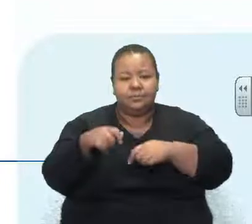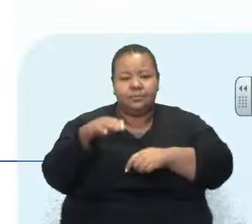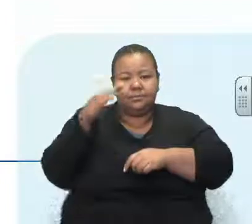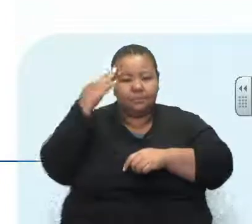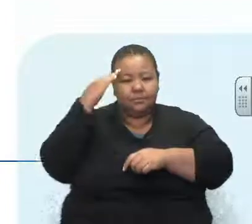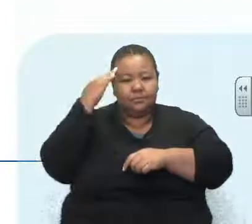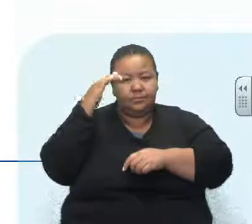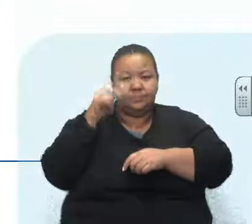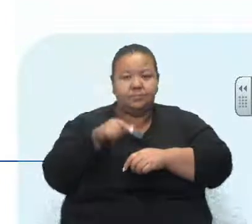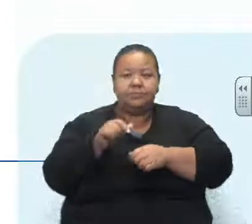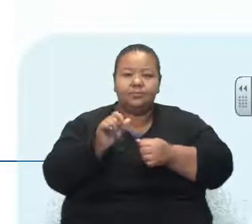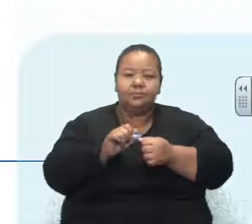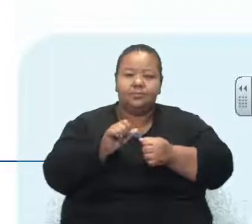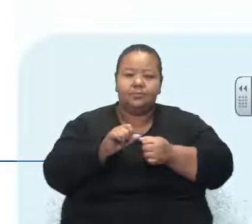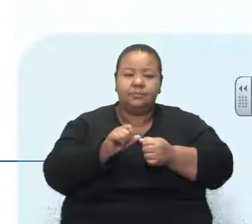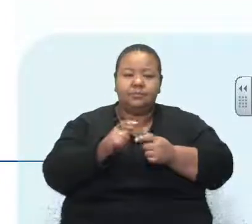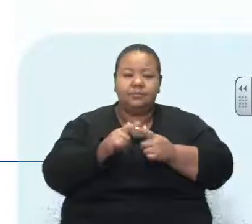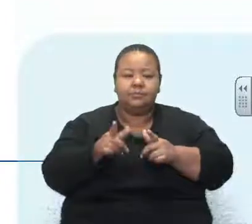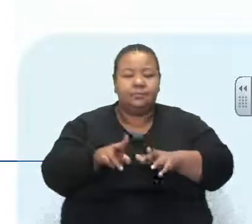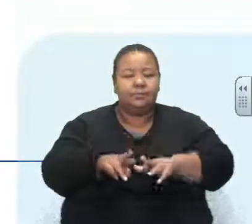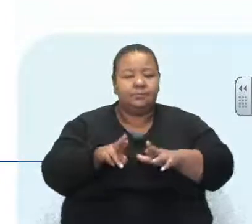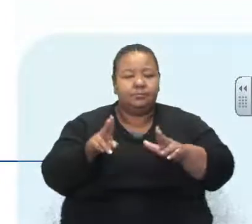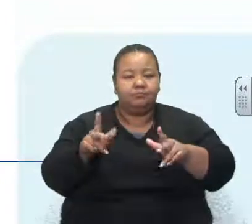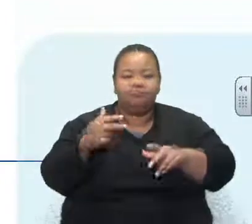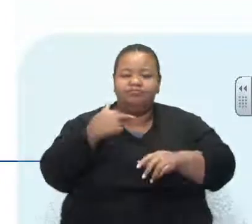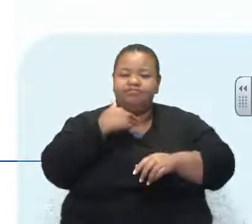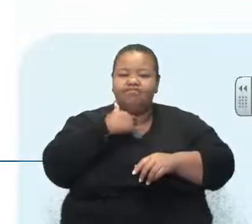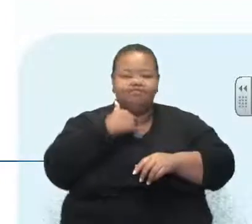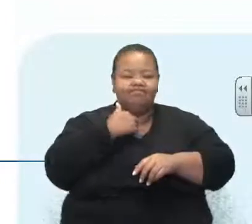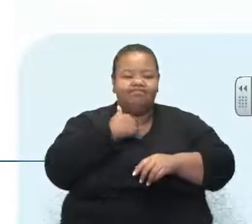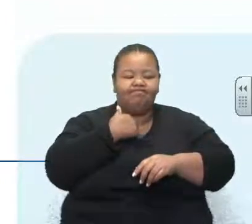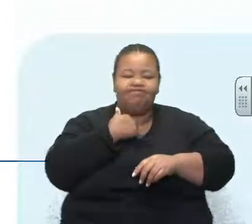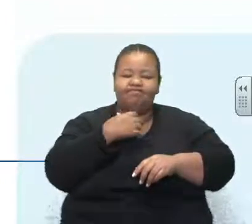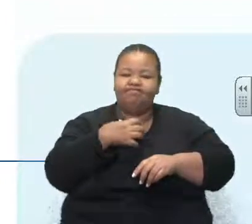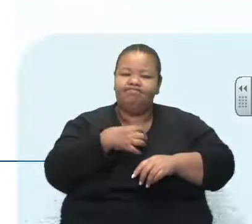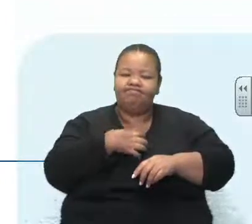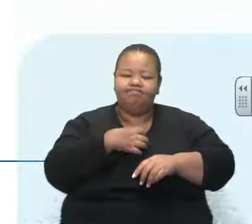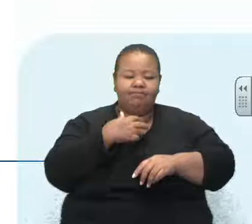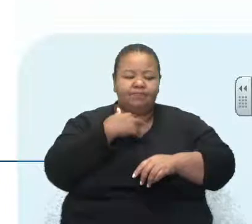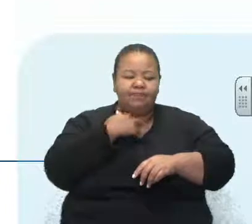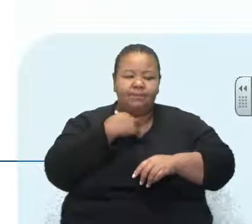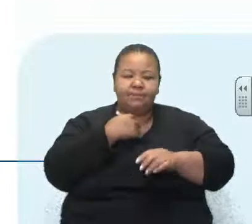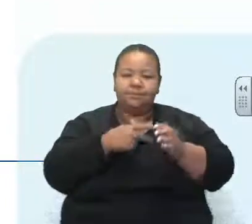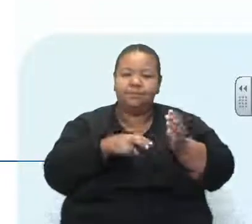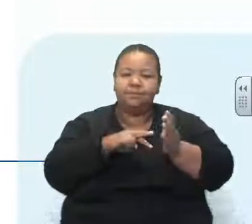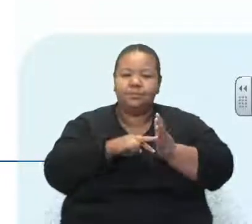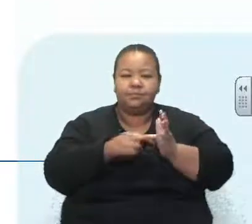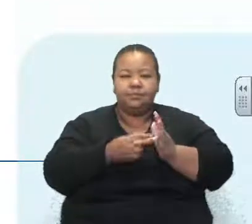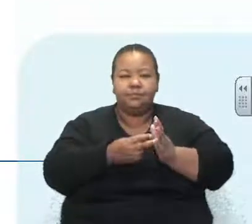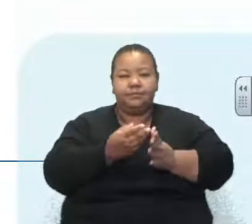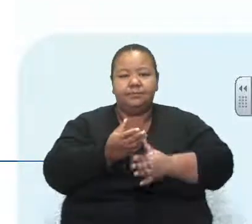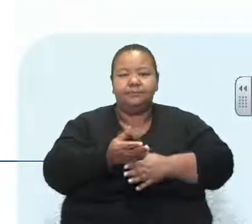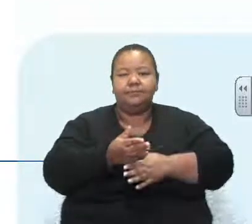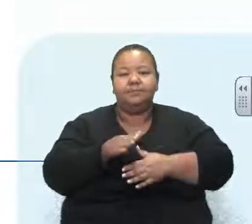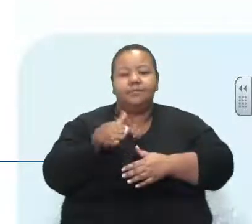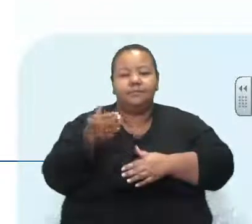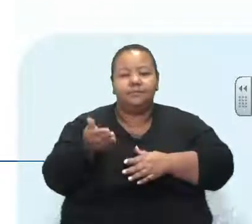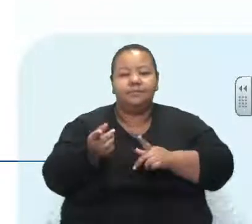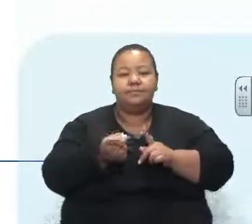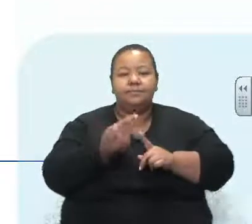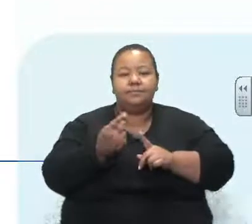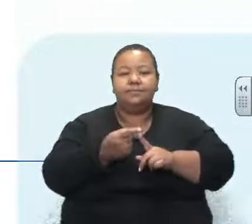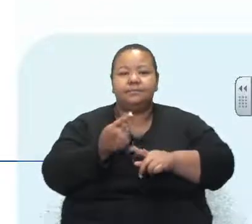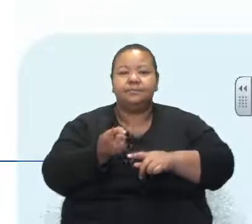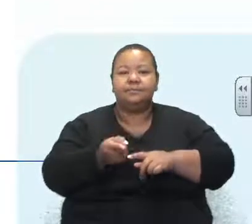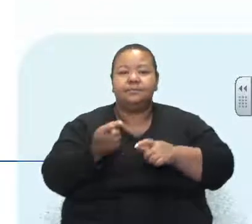está fazendo, porque ao contrário não vai ter sentido, não vai ter significado ali. Então, primeiro, você